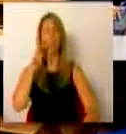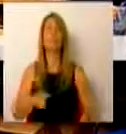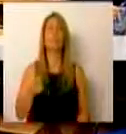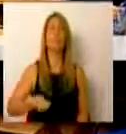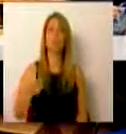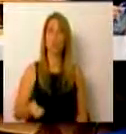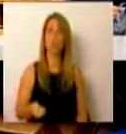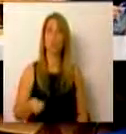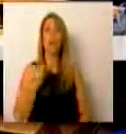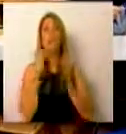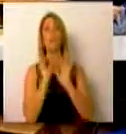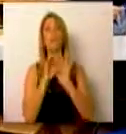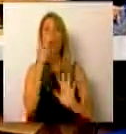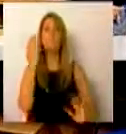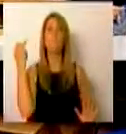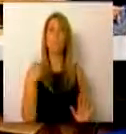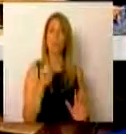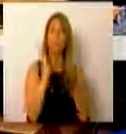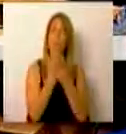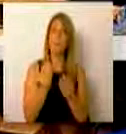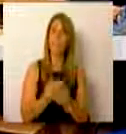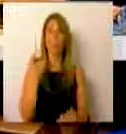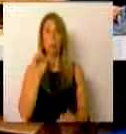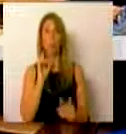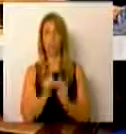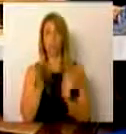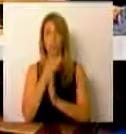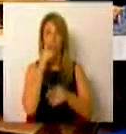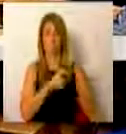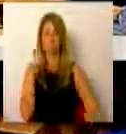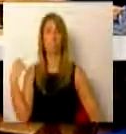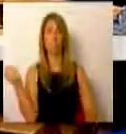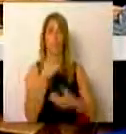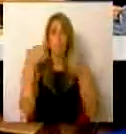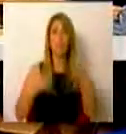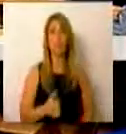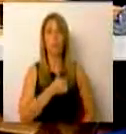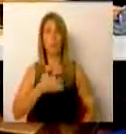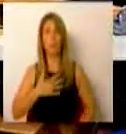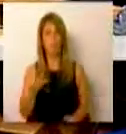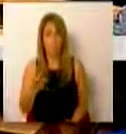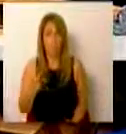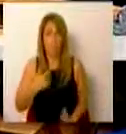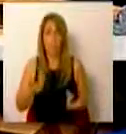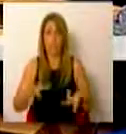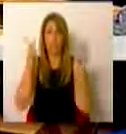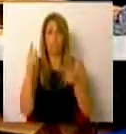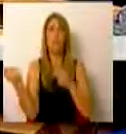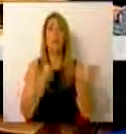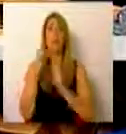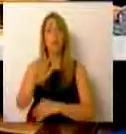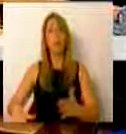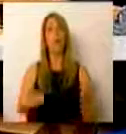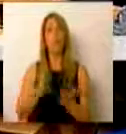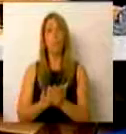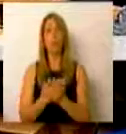ressegurador e de fundos de pensões. É uma matéria que diz respeito a todos os cidadãos e a todas as empresas. O PS está disponível para debater propostas que prossigam os